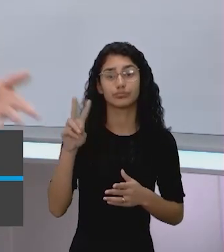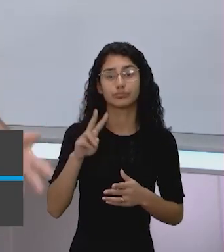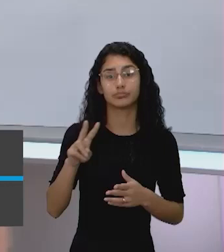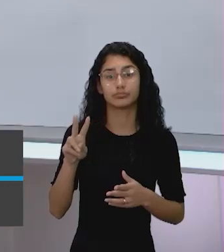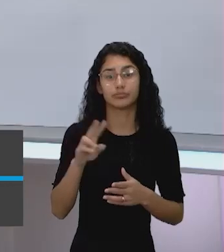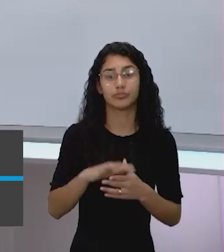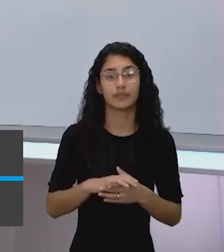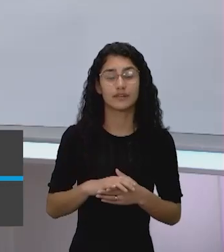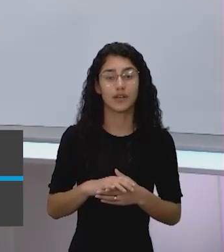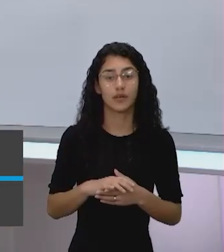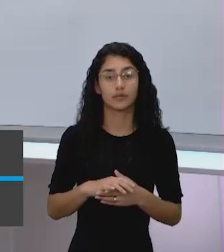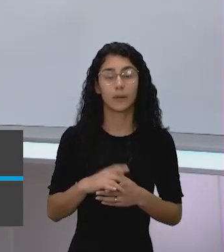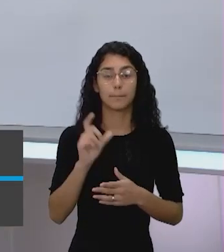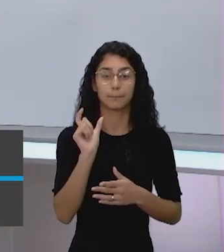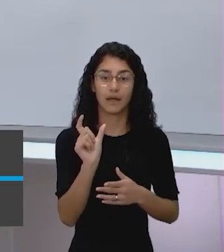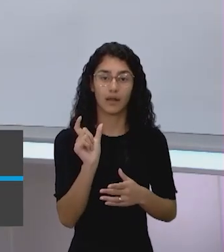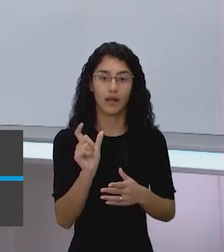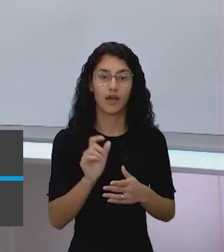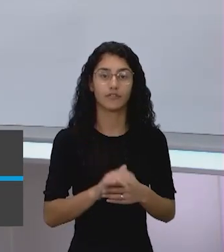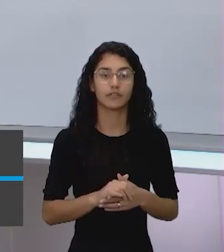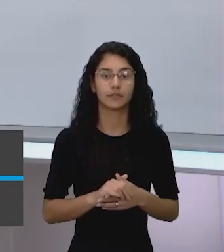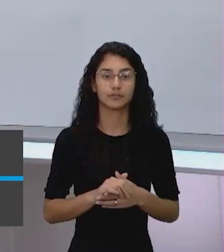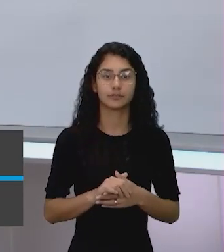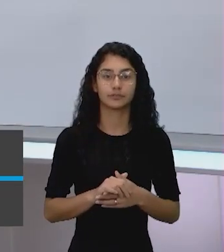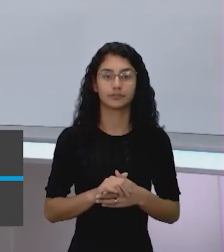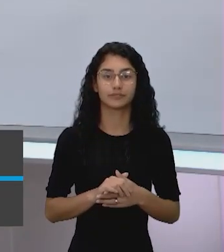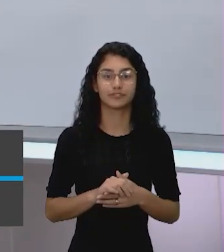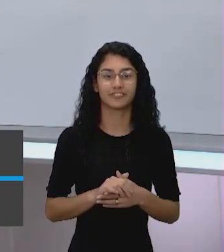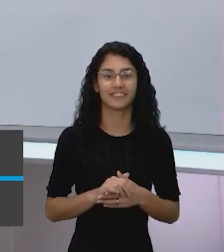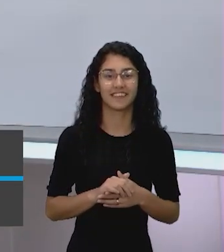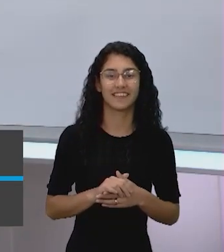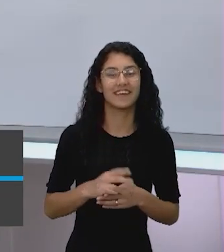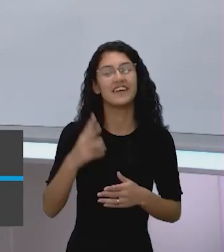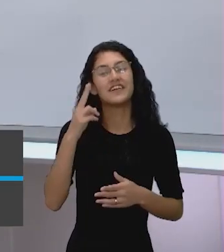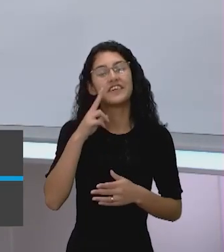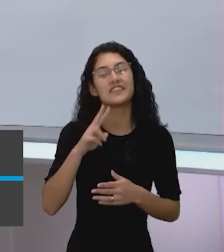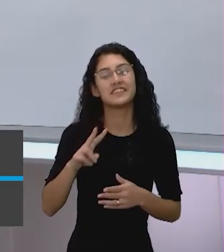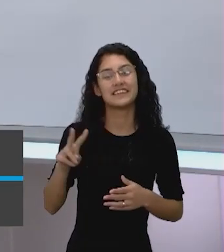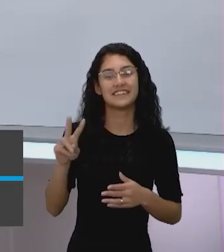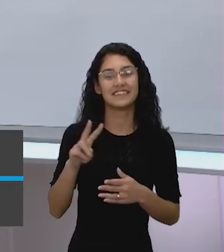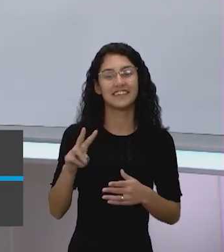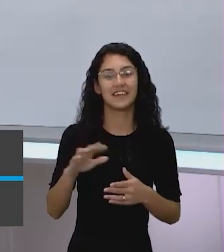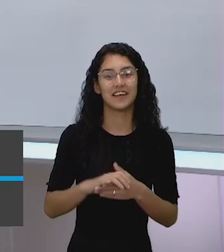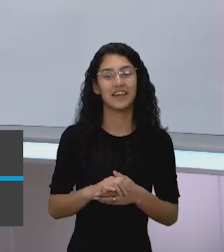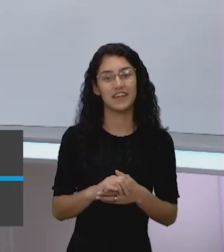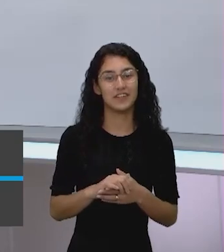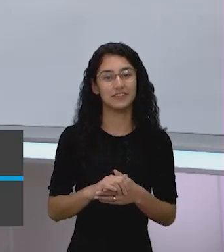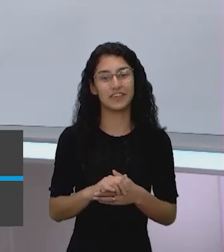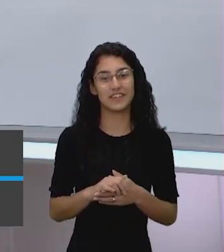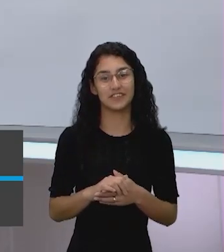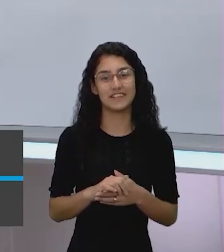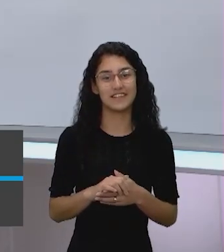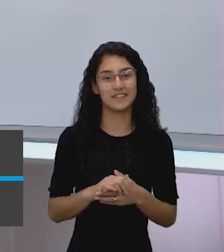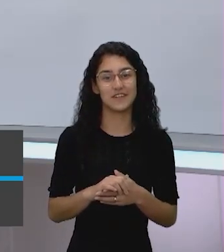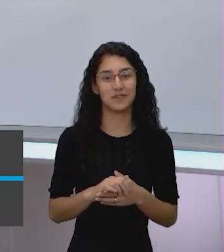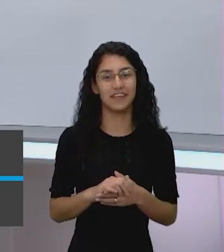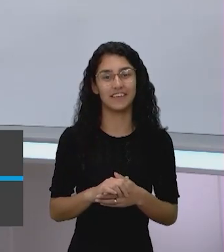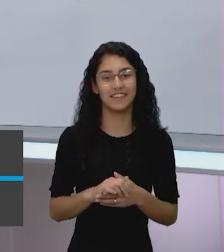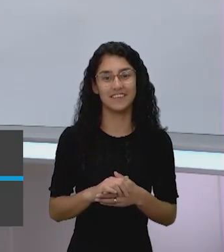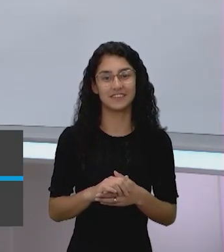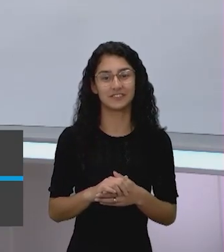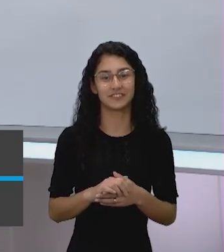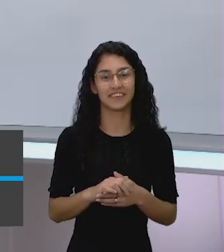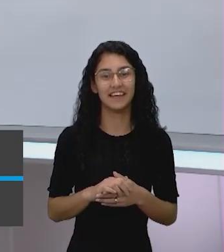própria etimologia da palavra. Teoria tem a ver com o sentido da visão. Então, é proporcionar um olhar mesmo sobre a